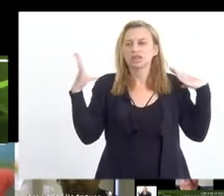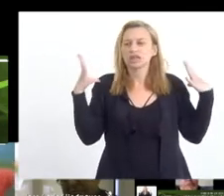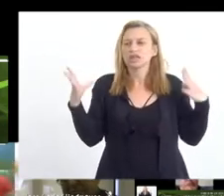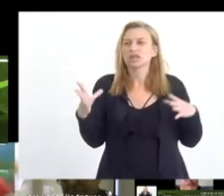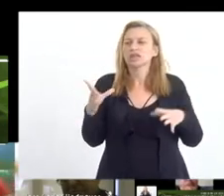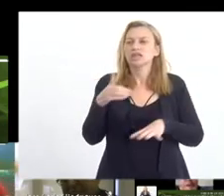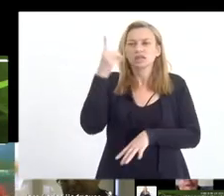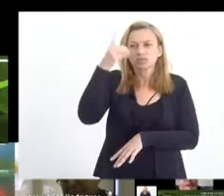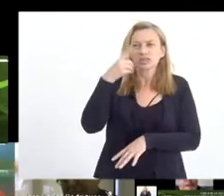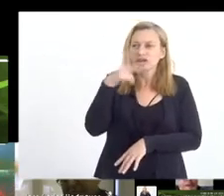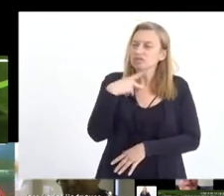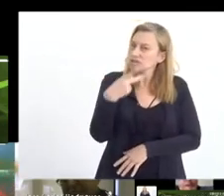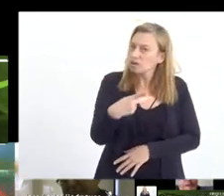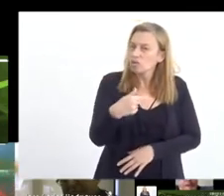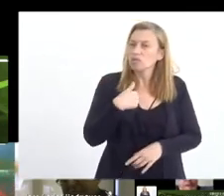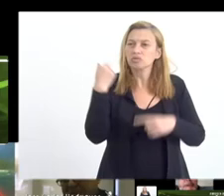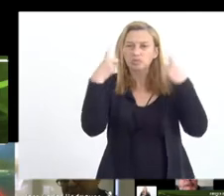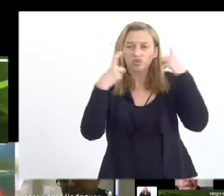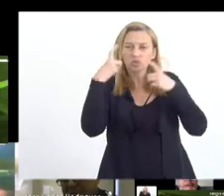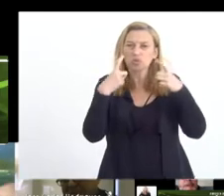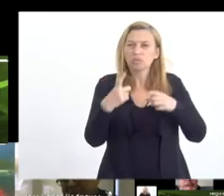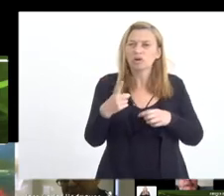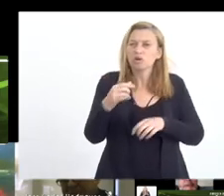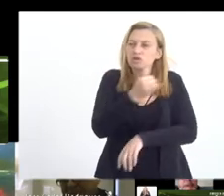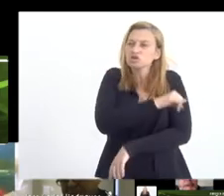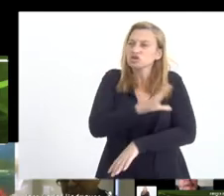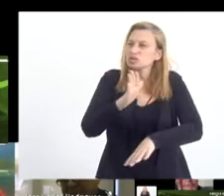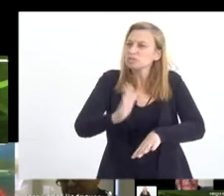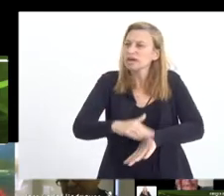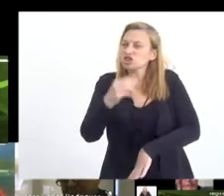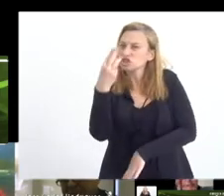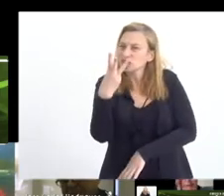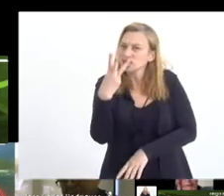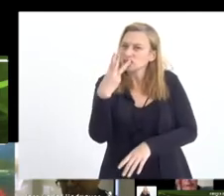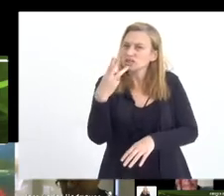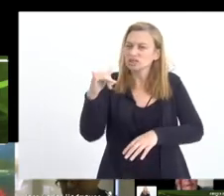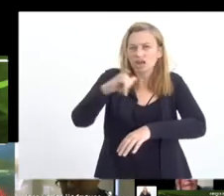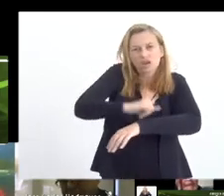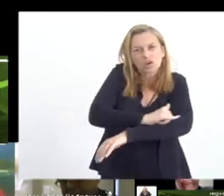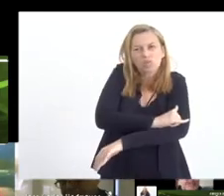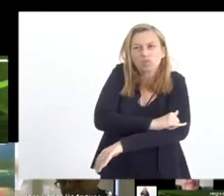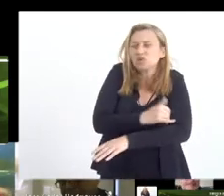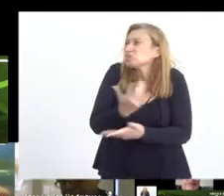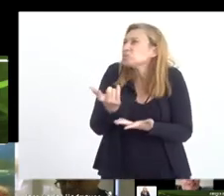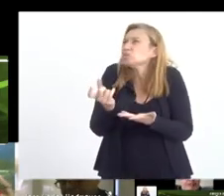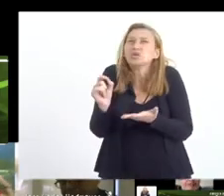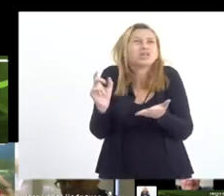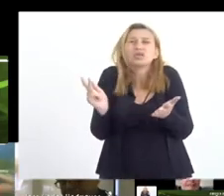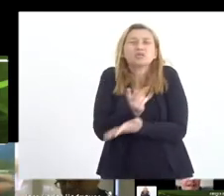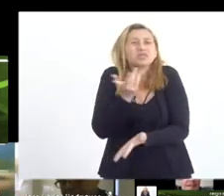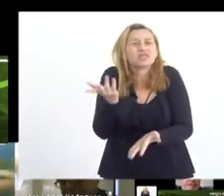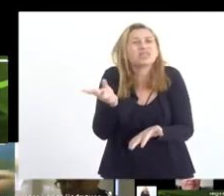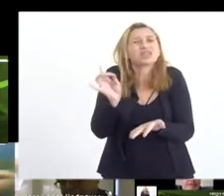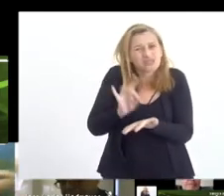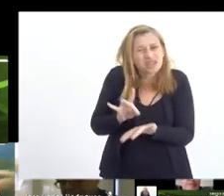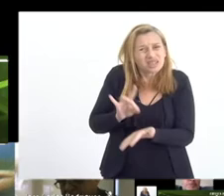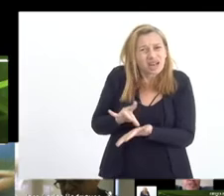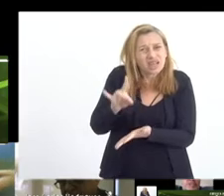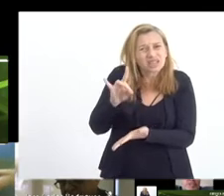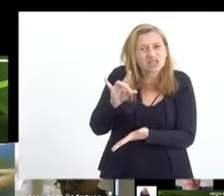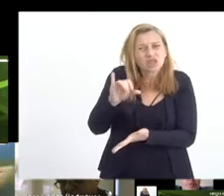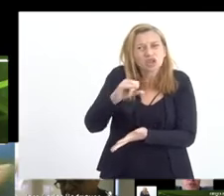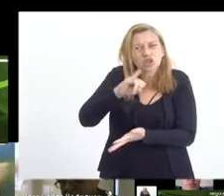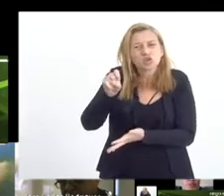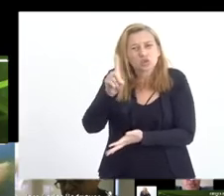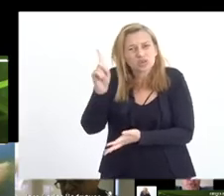Senado, deputada, tem esse problema do Rio de Janeiro levar mais 3 aeroportos. O que, que é isso exatamente? Isso é verdade, Zé Carlos? É